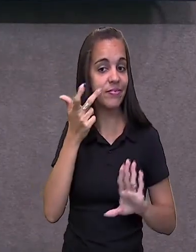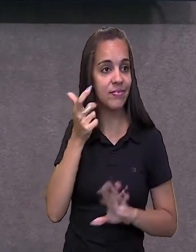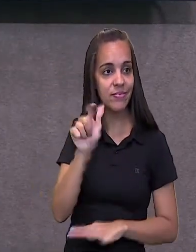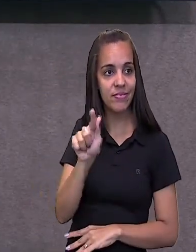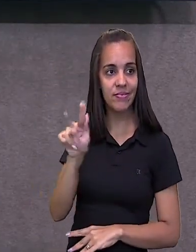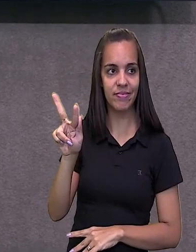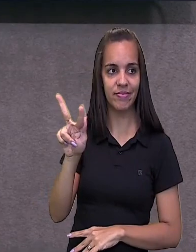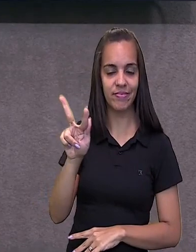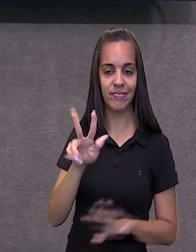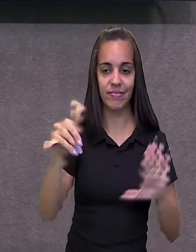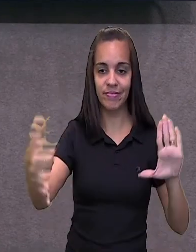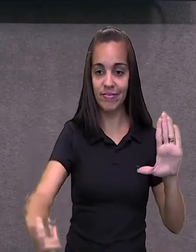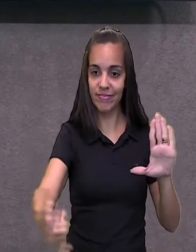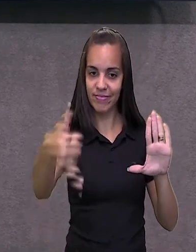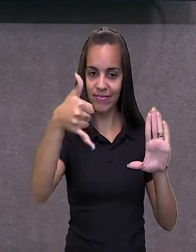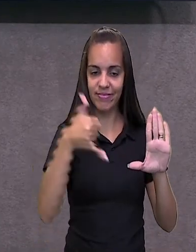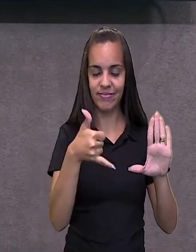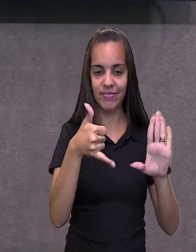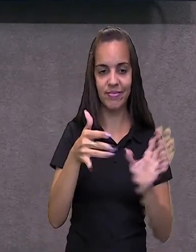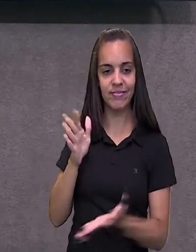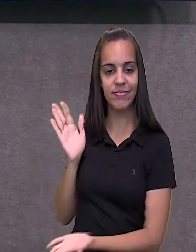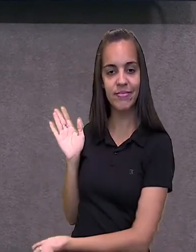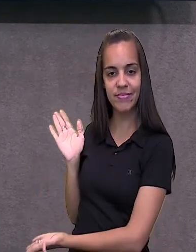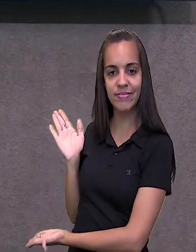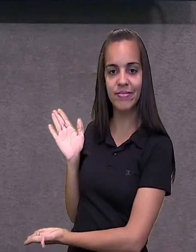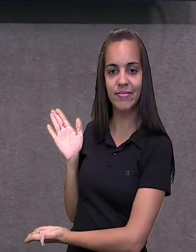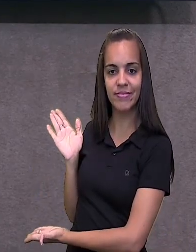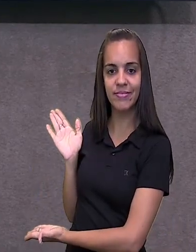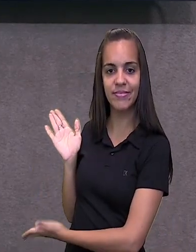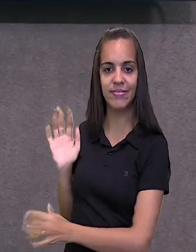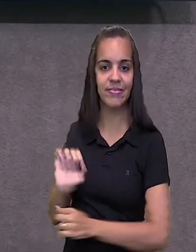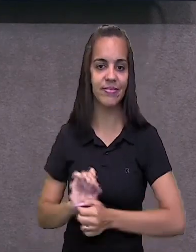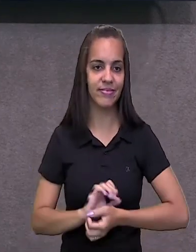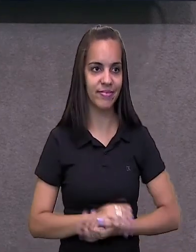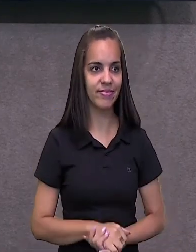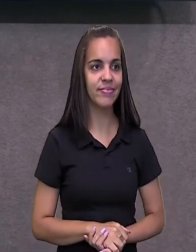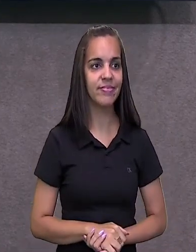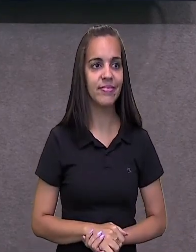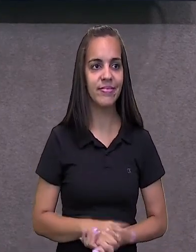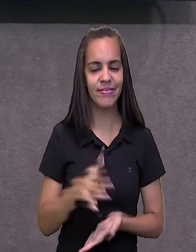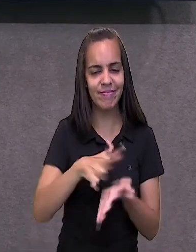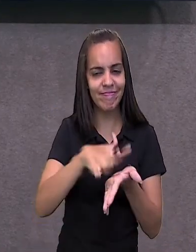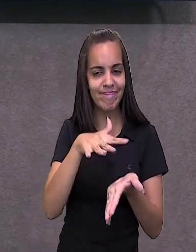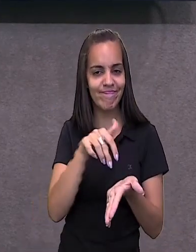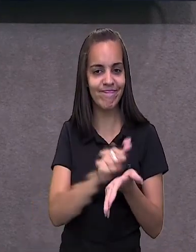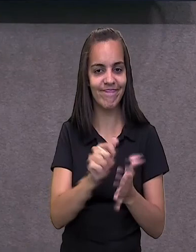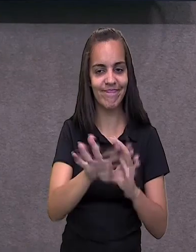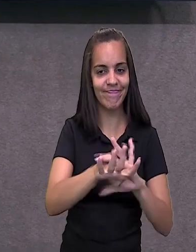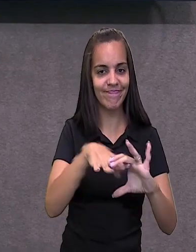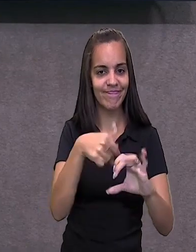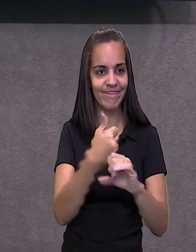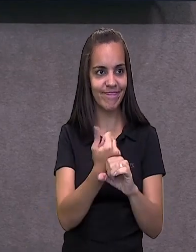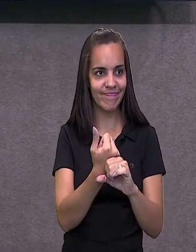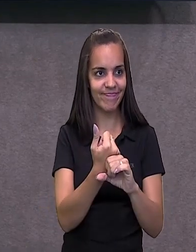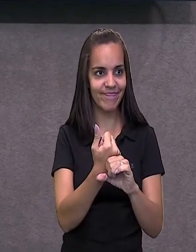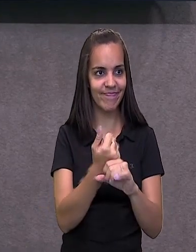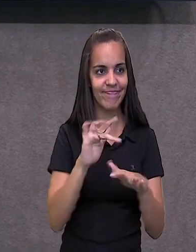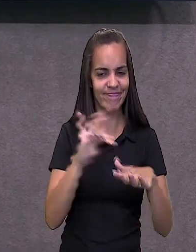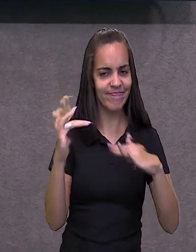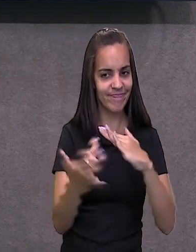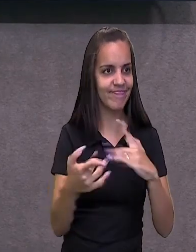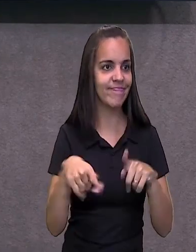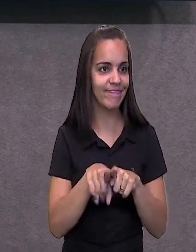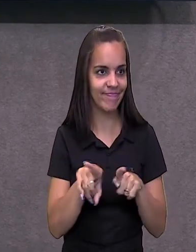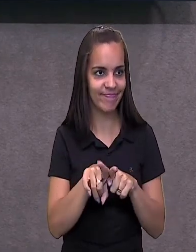SMED-GV, aponte a câmera do seu celular na imagem que aparece no canto da tela. Se inscreva no nosso canal do YouTube